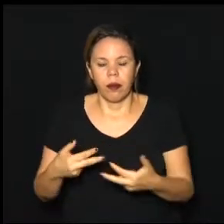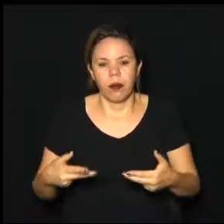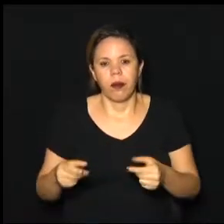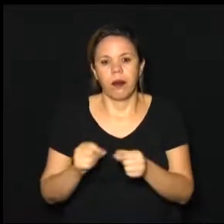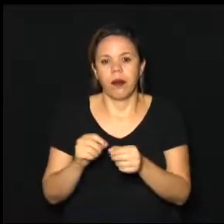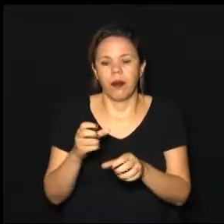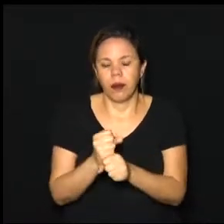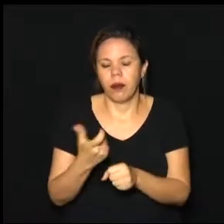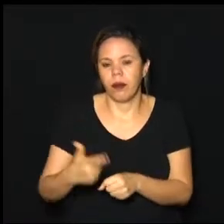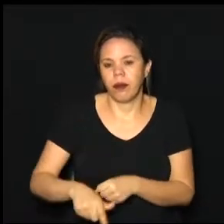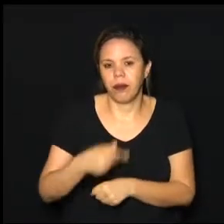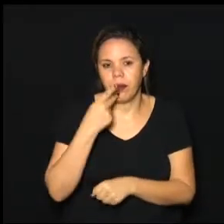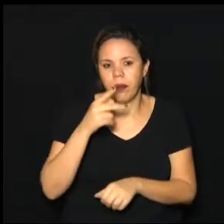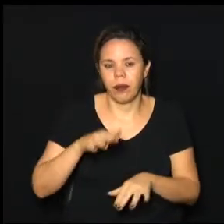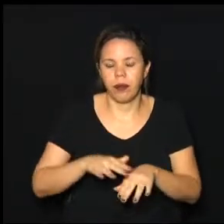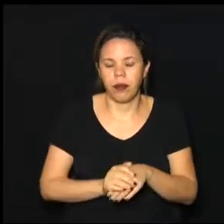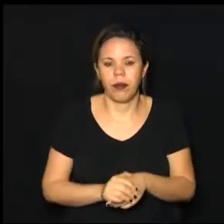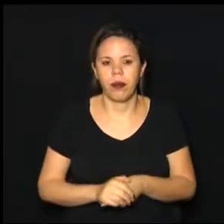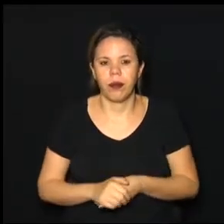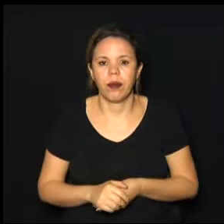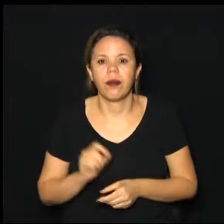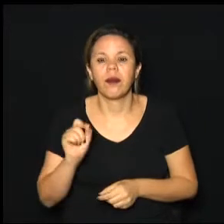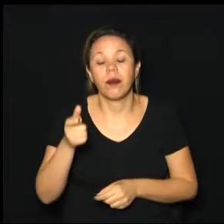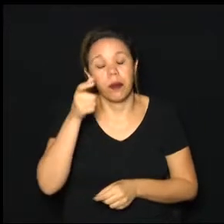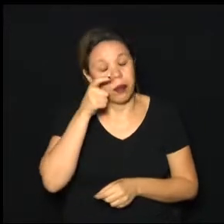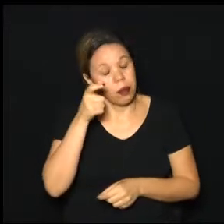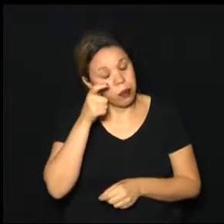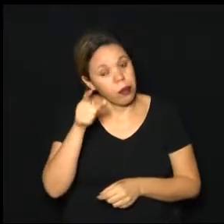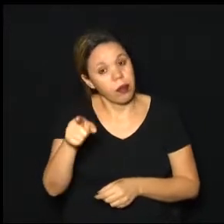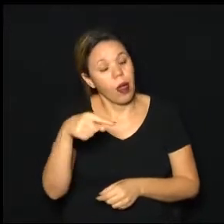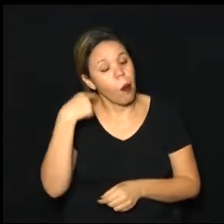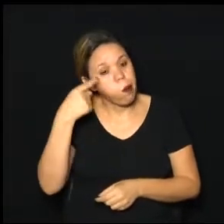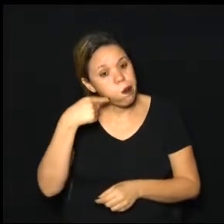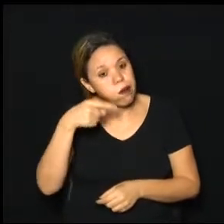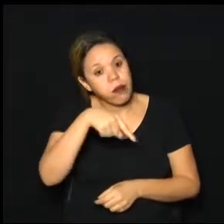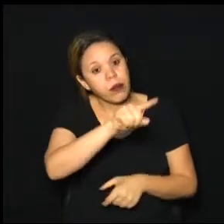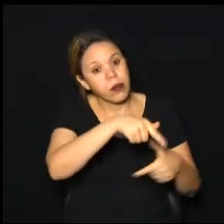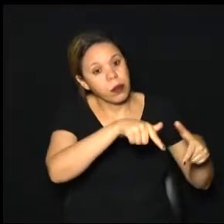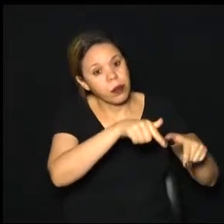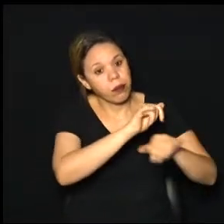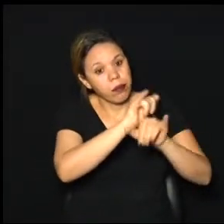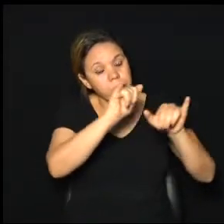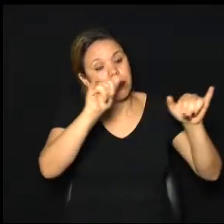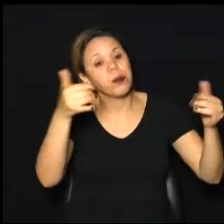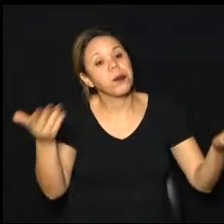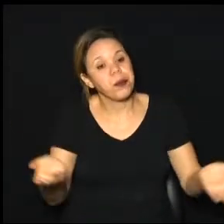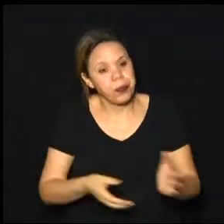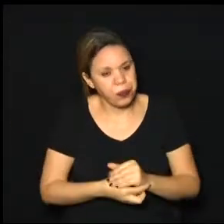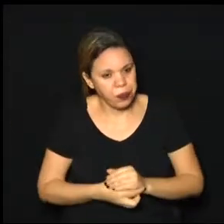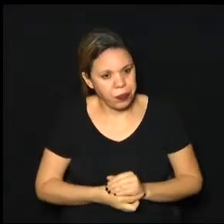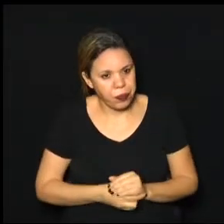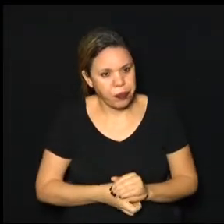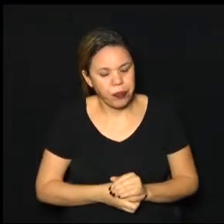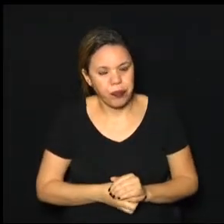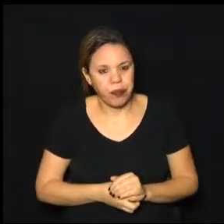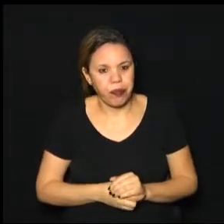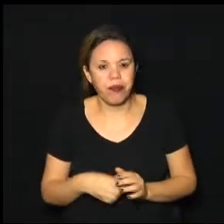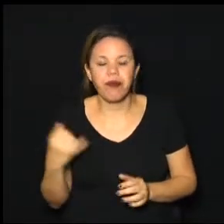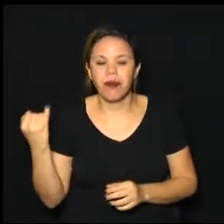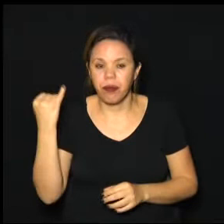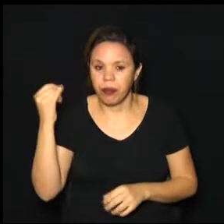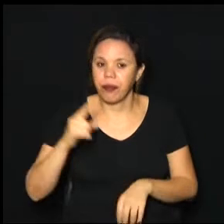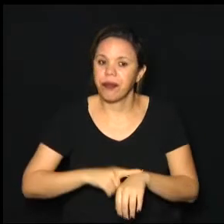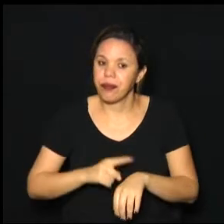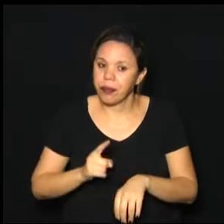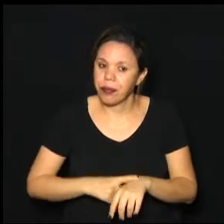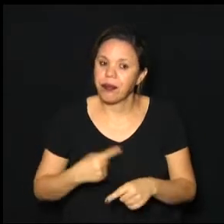aqui, de novo, né? Aqui, quem está nos assistindo, que é advogado, que vai trabalhar em campanha, muito importante esse